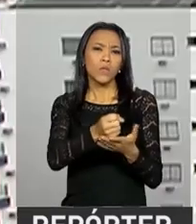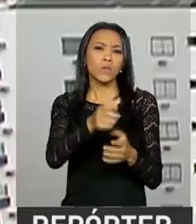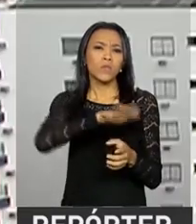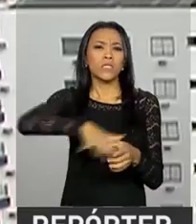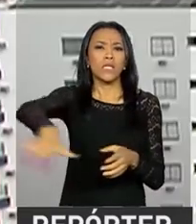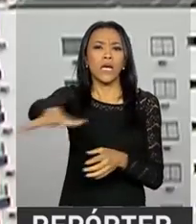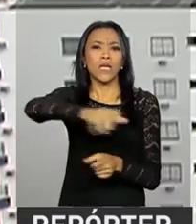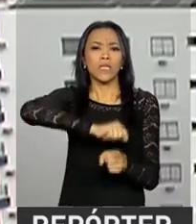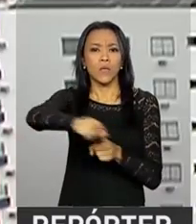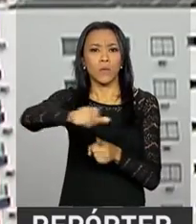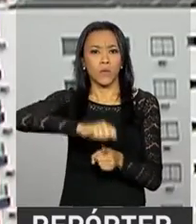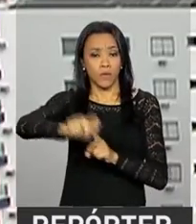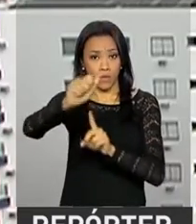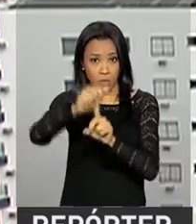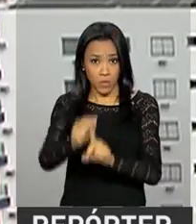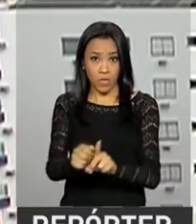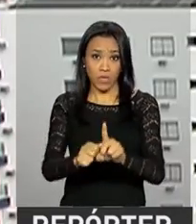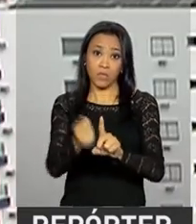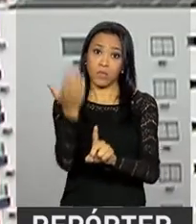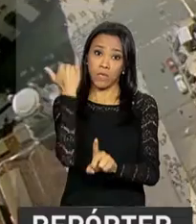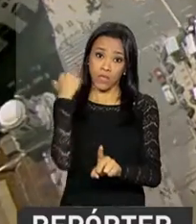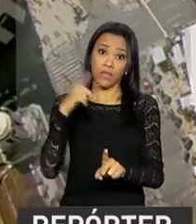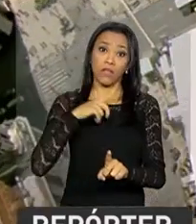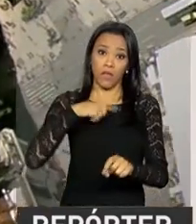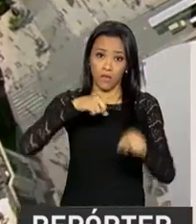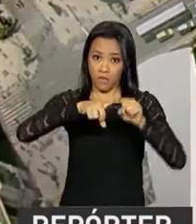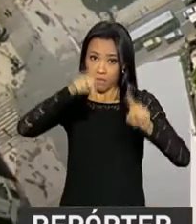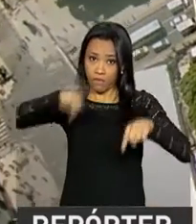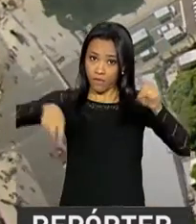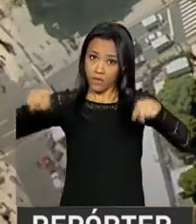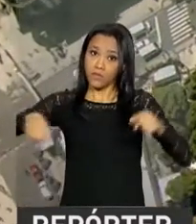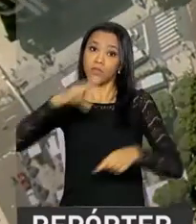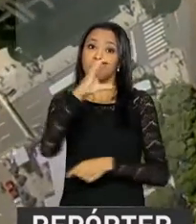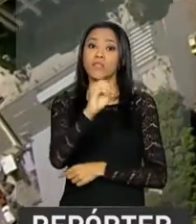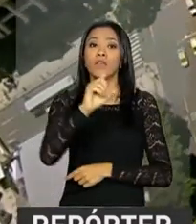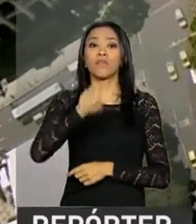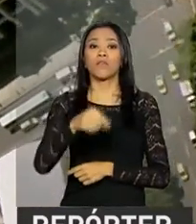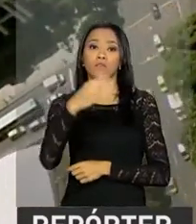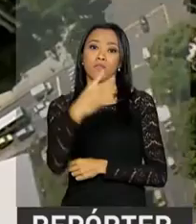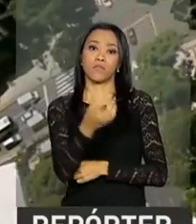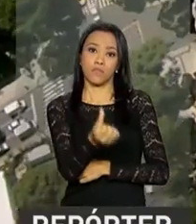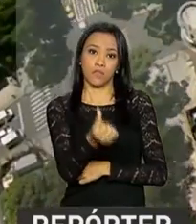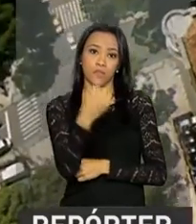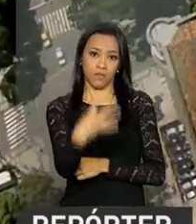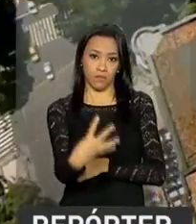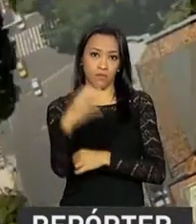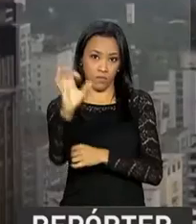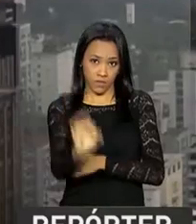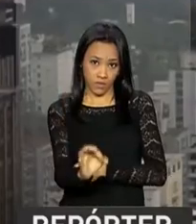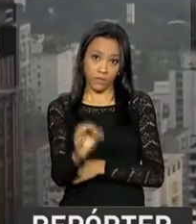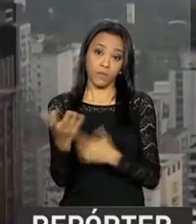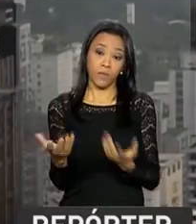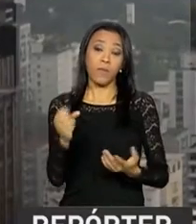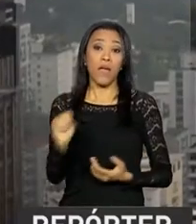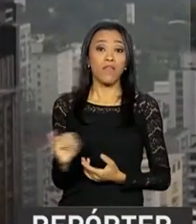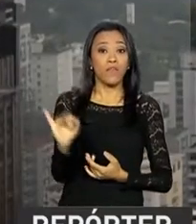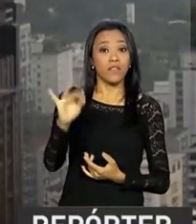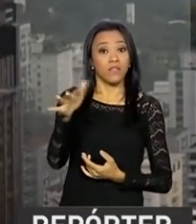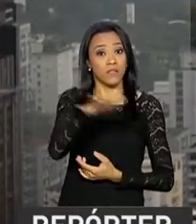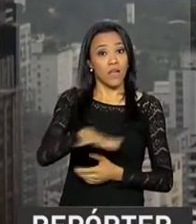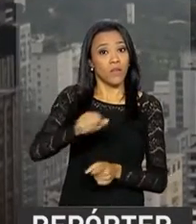de junho mês passado que registrou variação de 0,64 por cento a chamada inflação do aluguel é